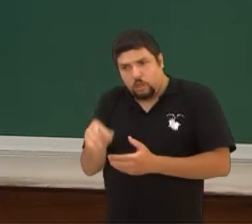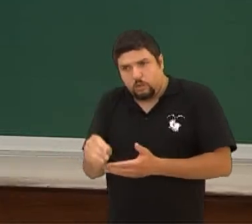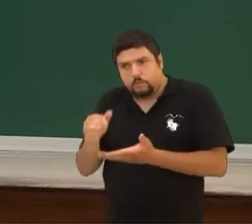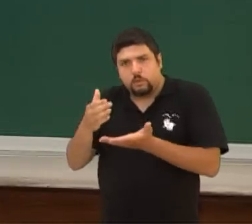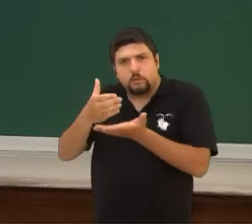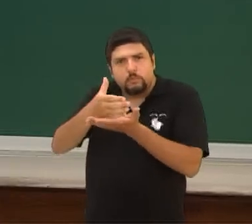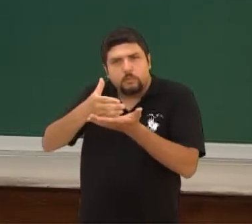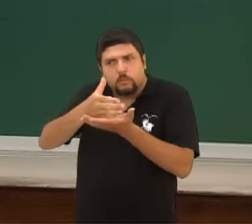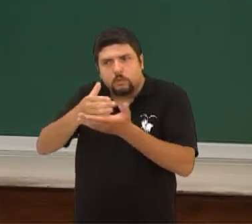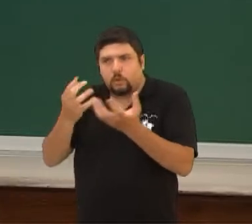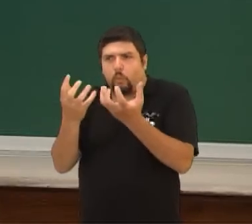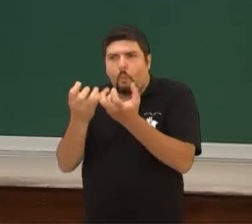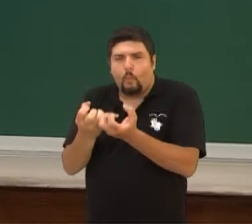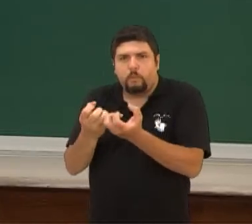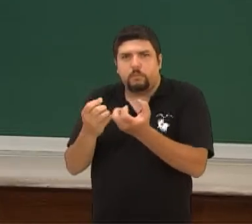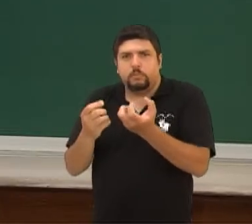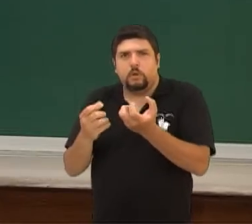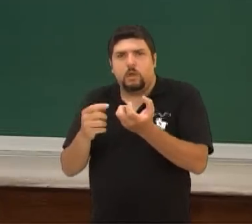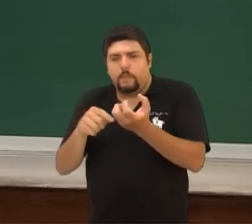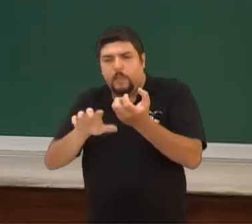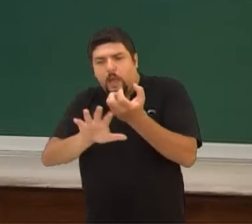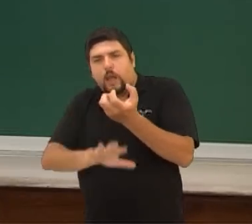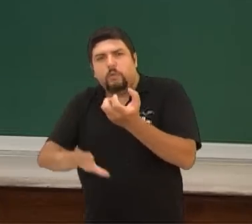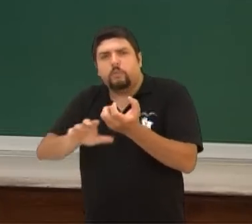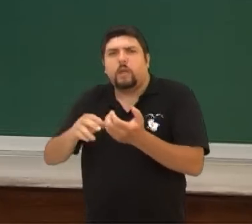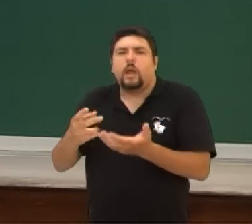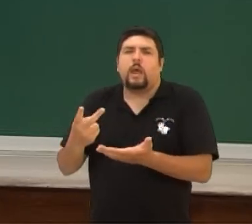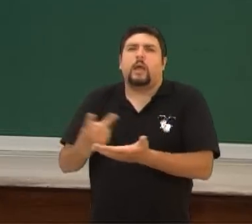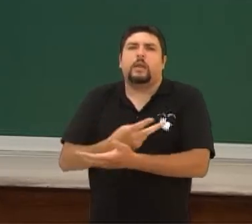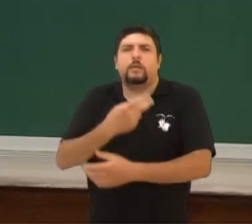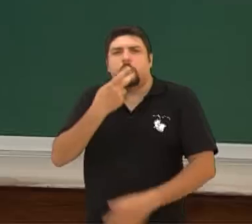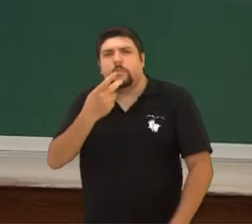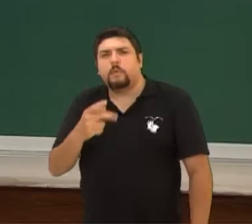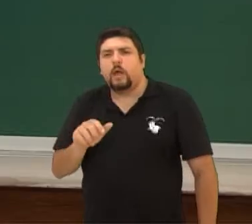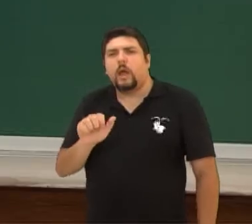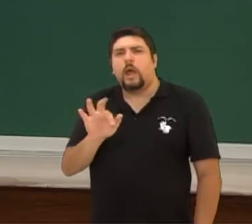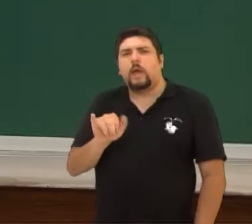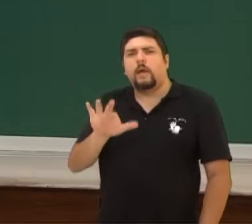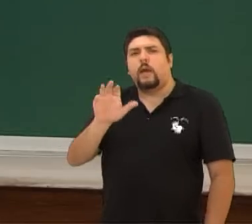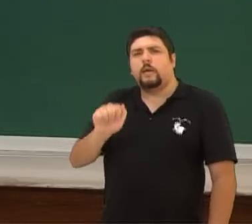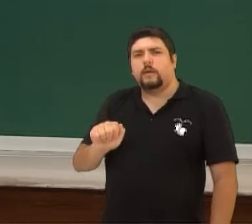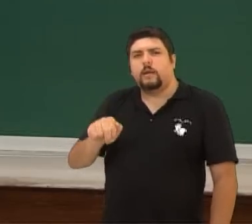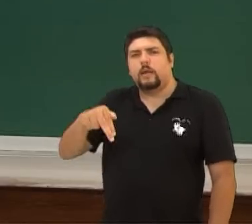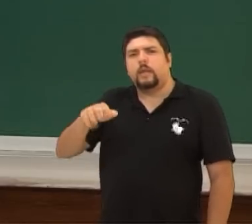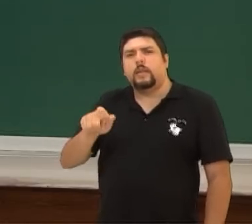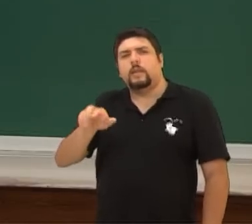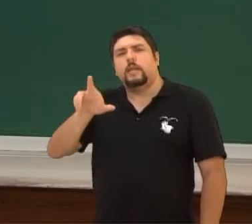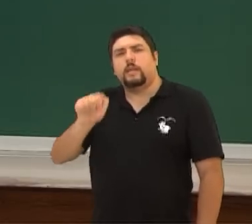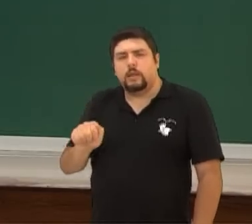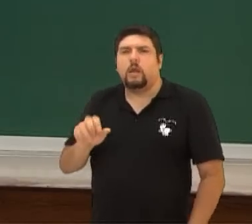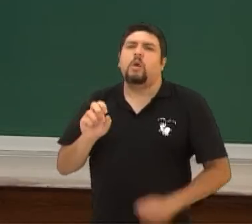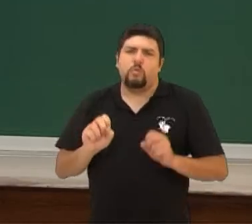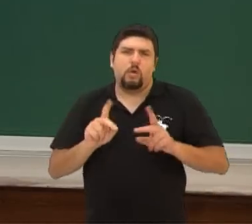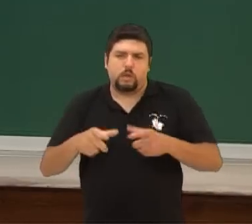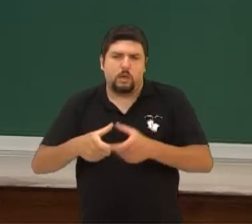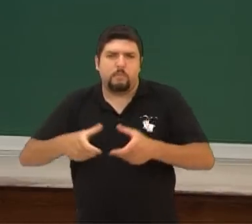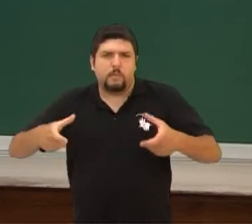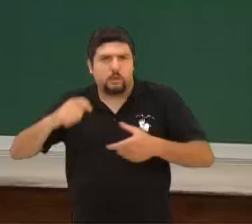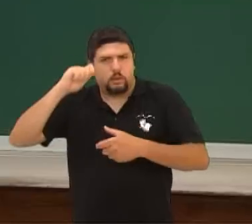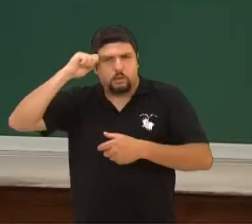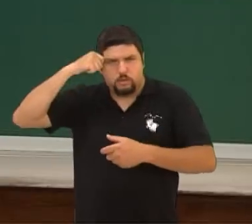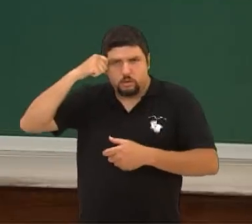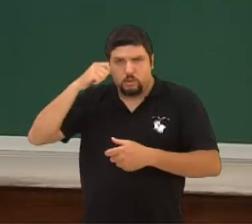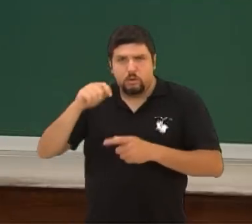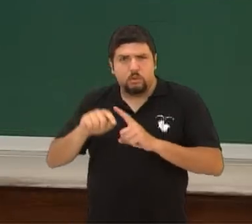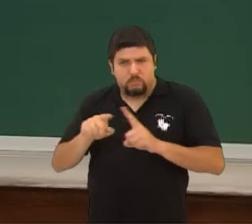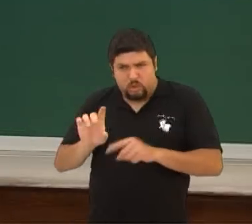chamada erroneamente de África Negra, é a zona onde reside, lógico, a maior parte da população negra do continente. Mas não é só